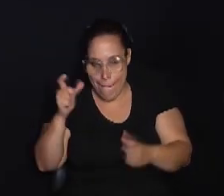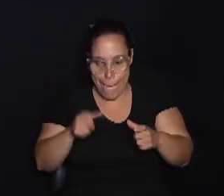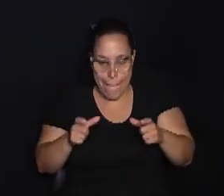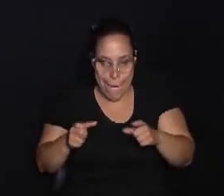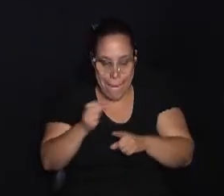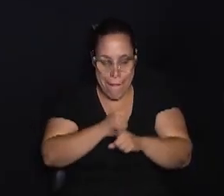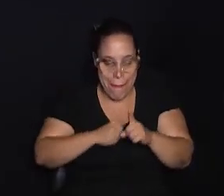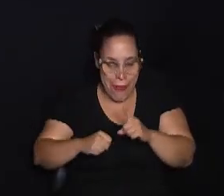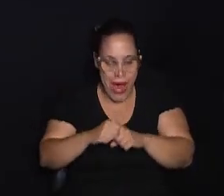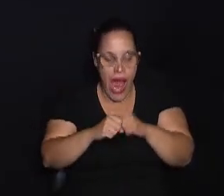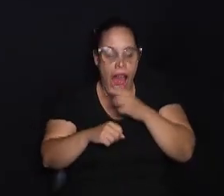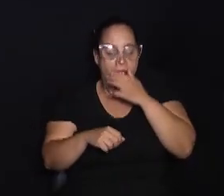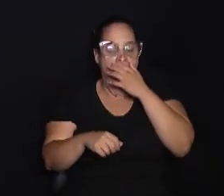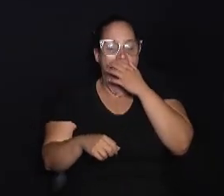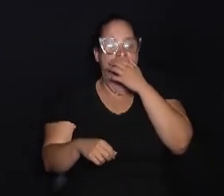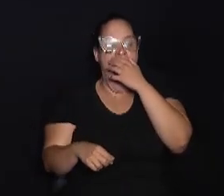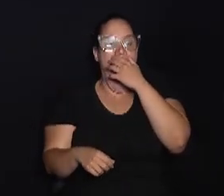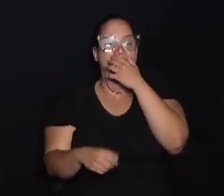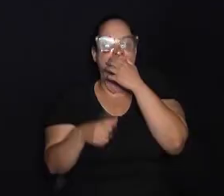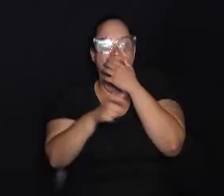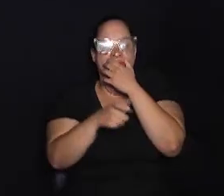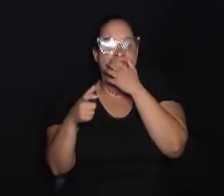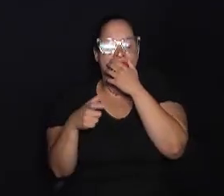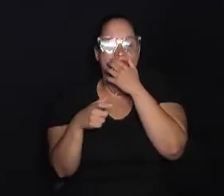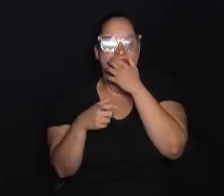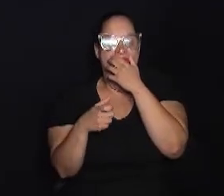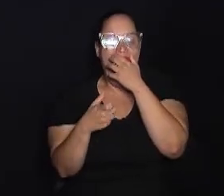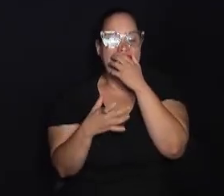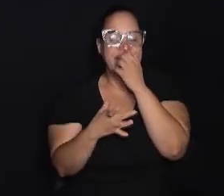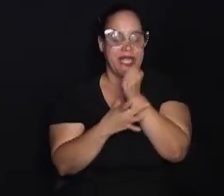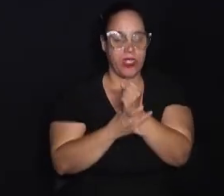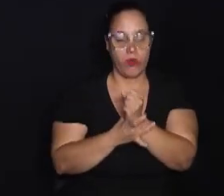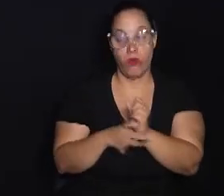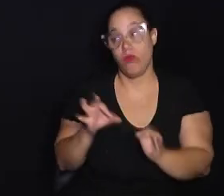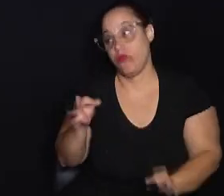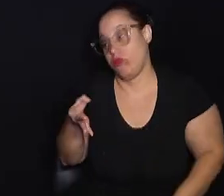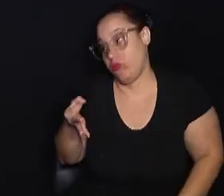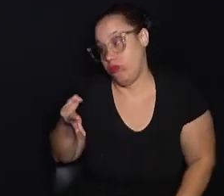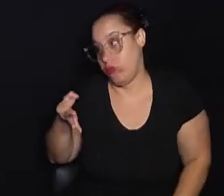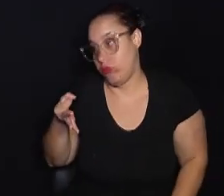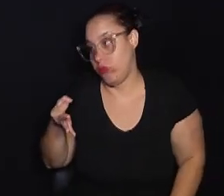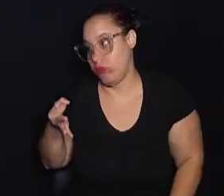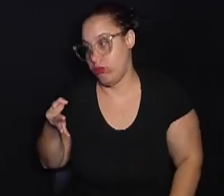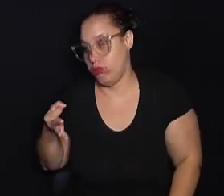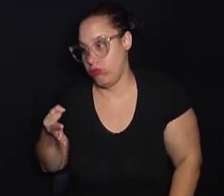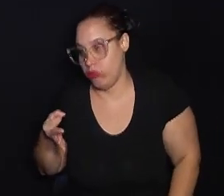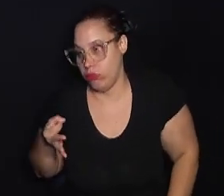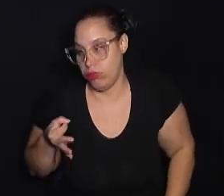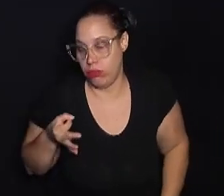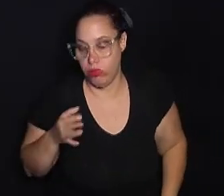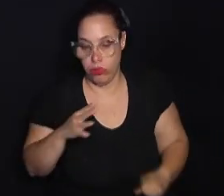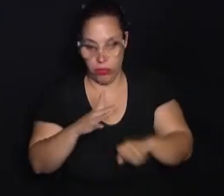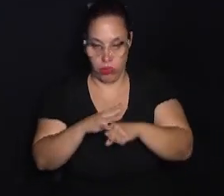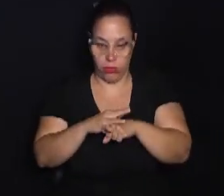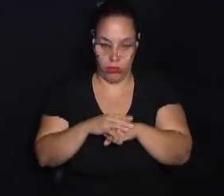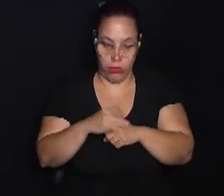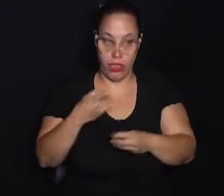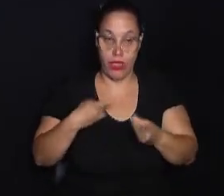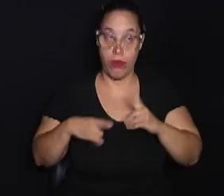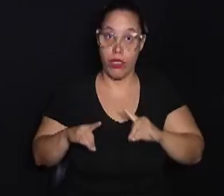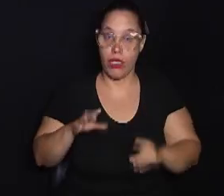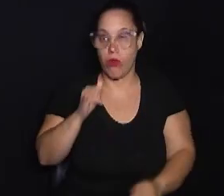uma interação social maior, isso garante, inclusive, a redução de diversas doenças como a